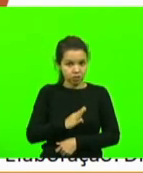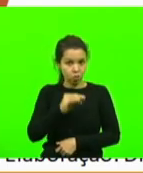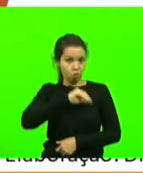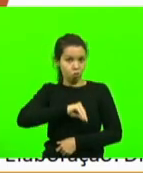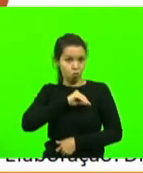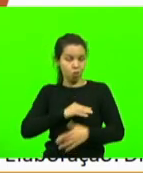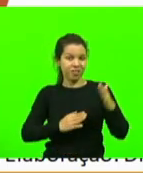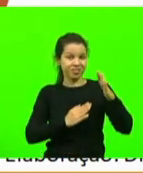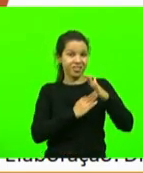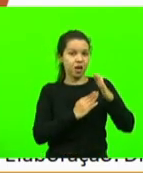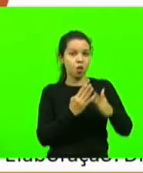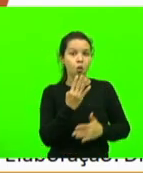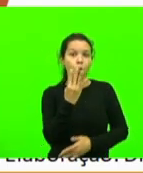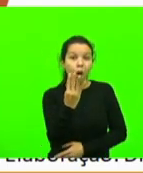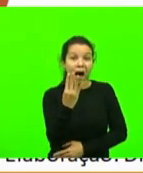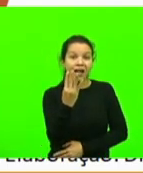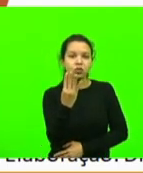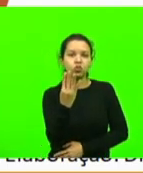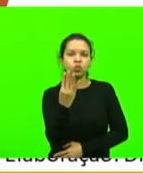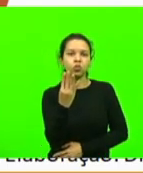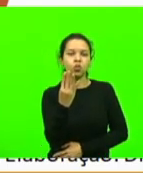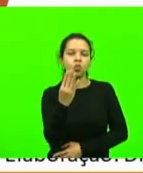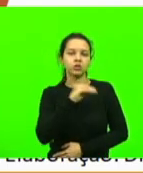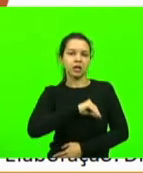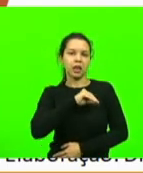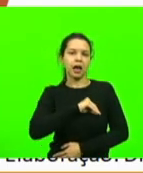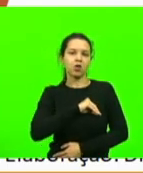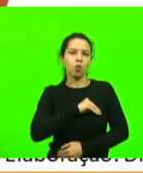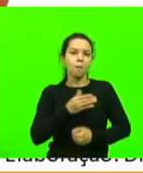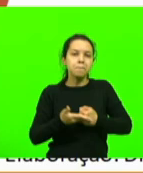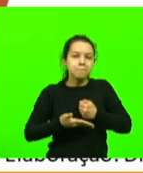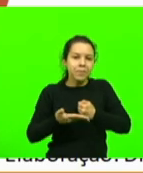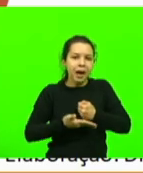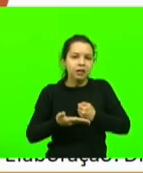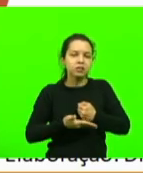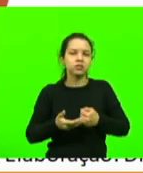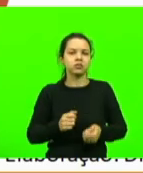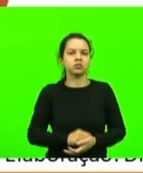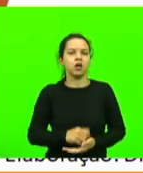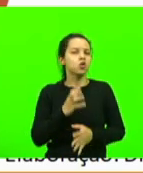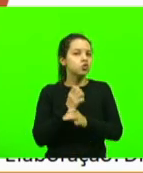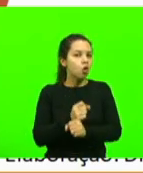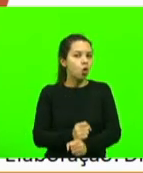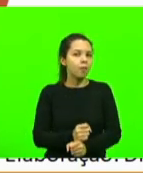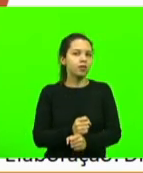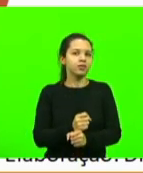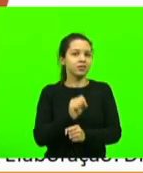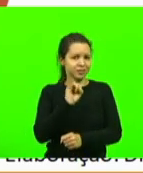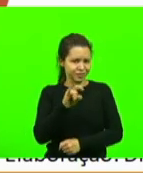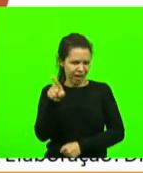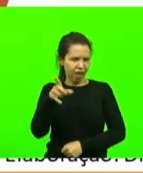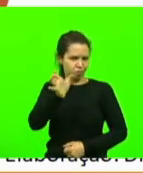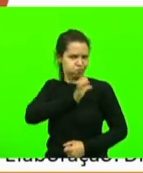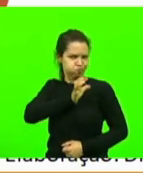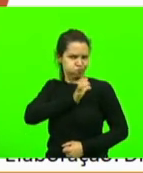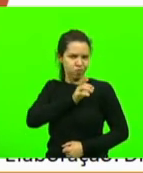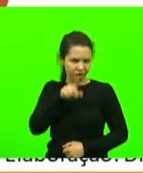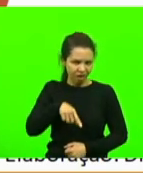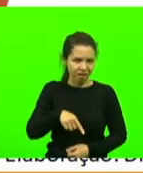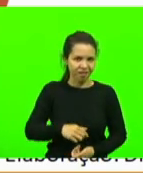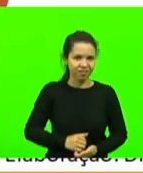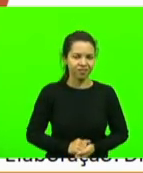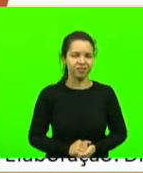até quatro salários mínimos E aí é só fazer a conta 4 mil e tantos reais se essa pessoa é Marajá né